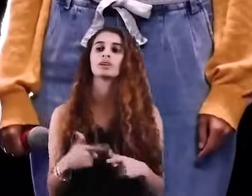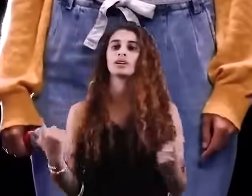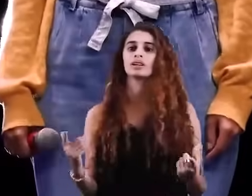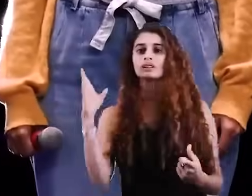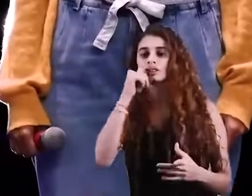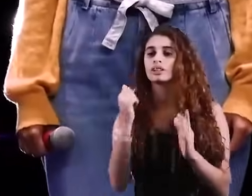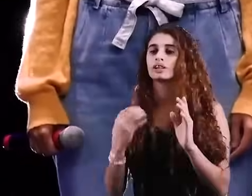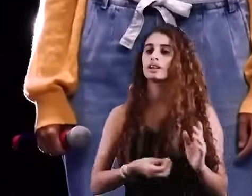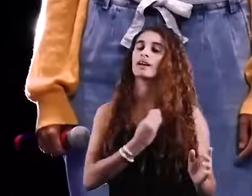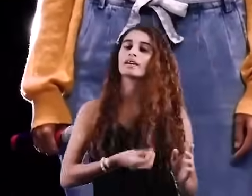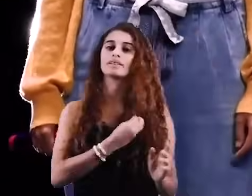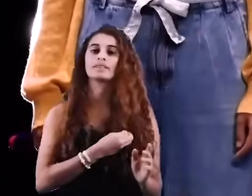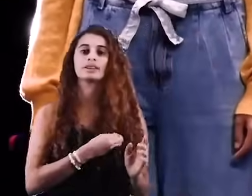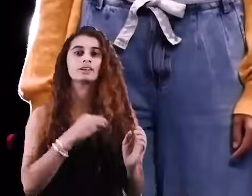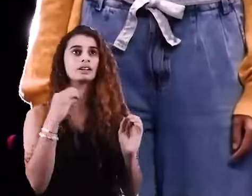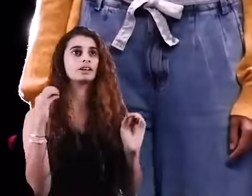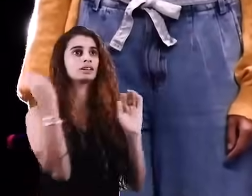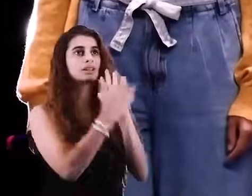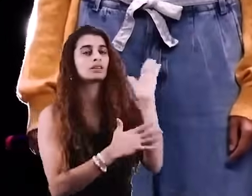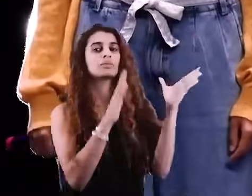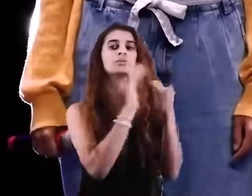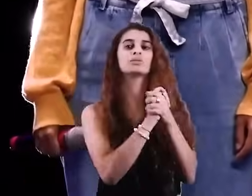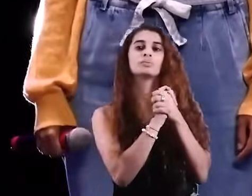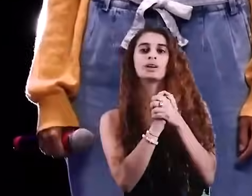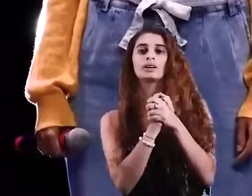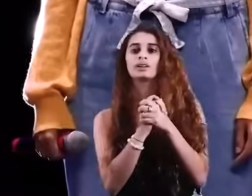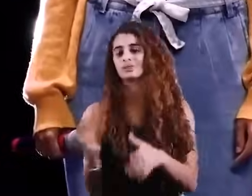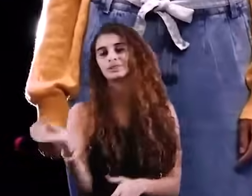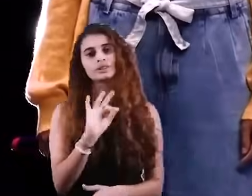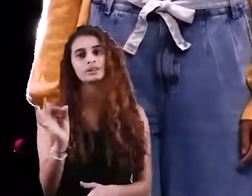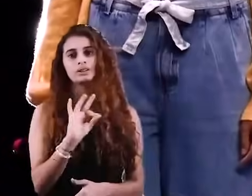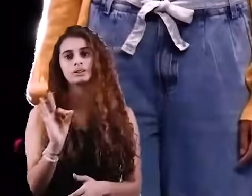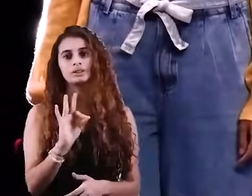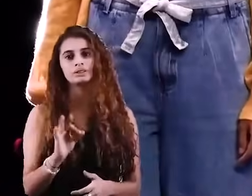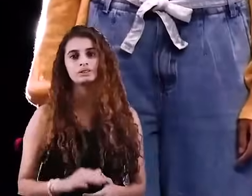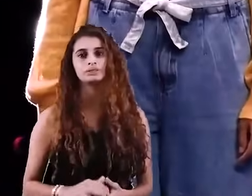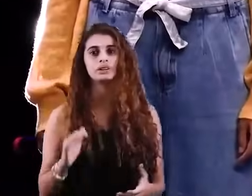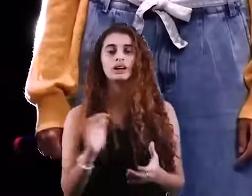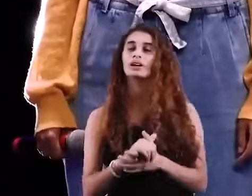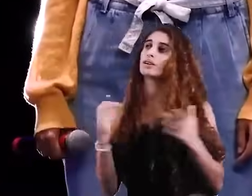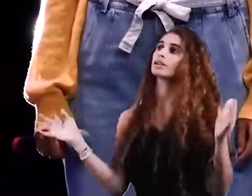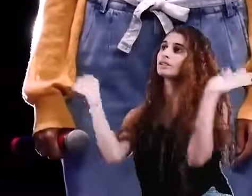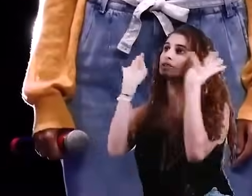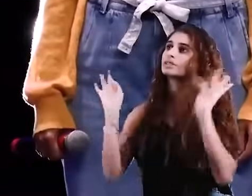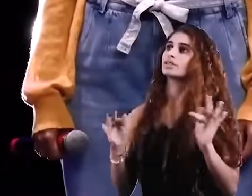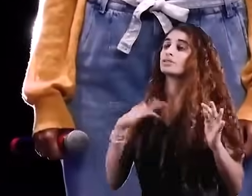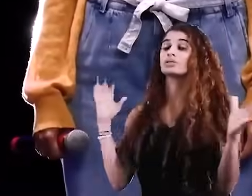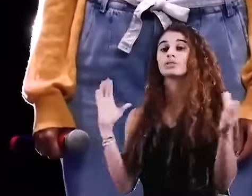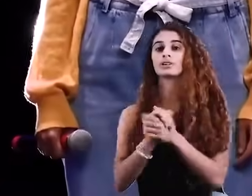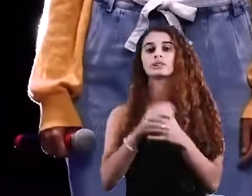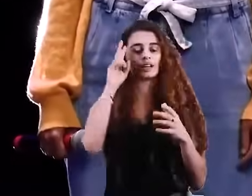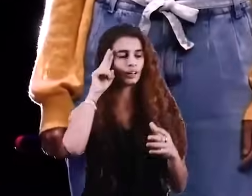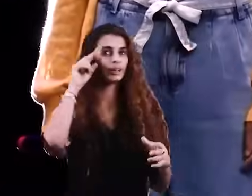na mão de um marido ou de um futuro marido. Ah, não casei, eu só vou ser feliz quando eu casar. E Deus olhando para